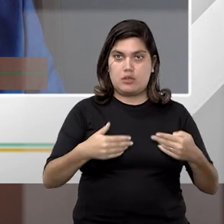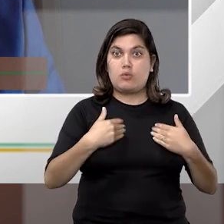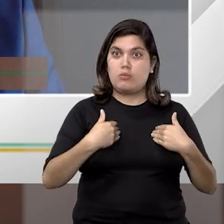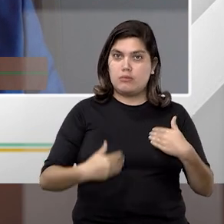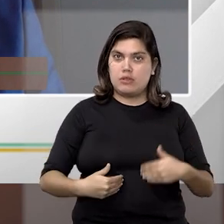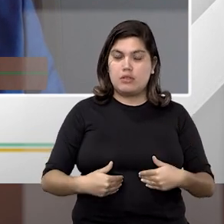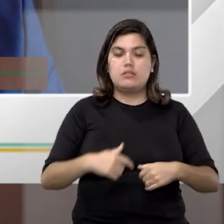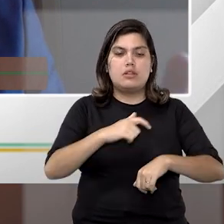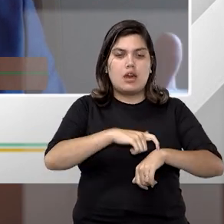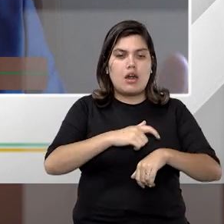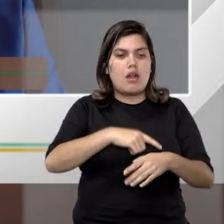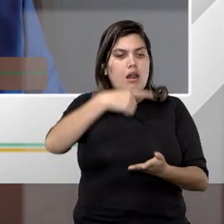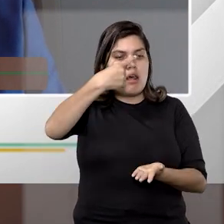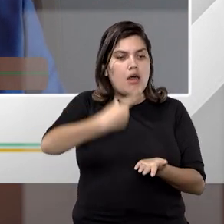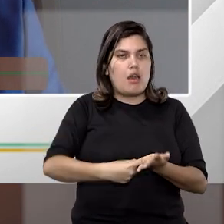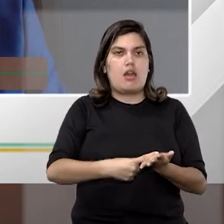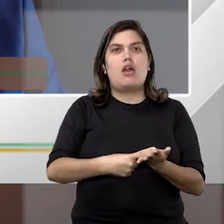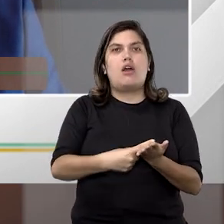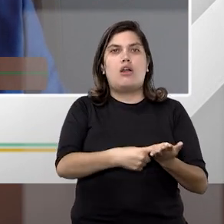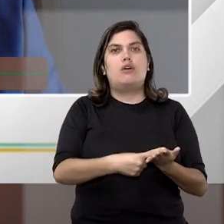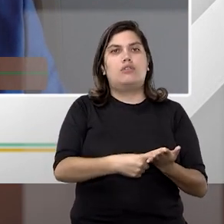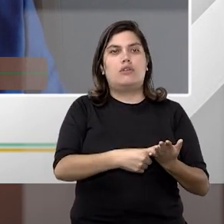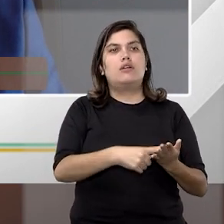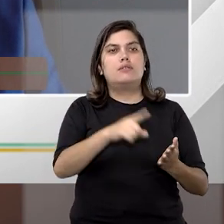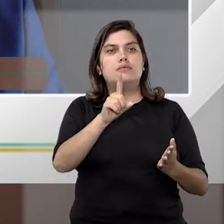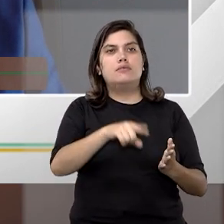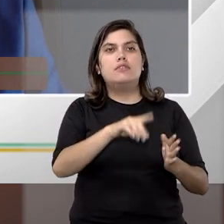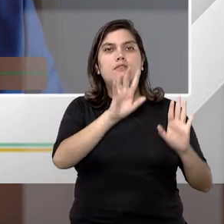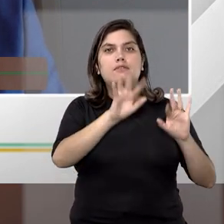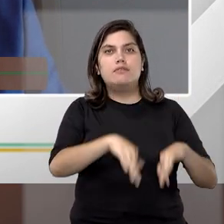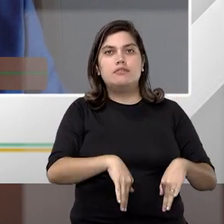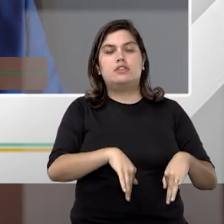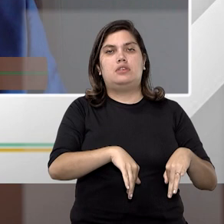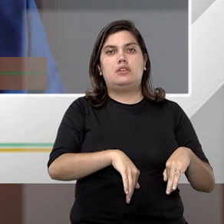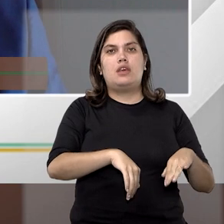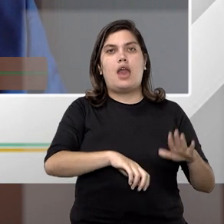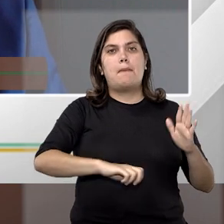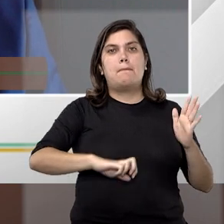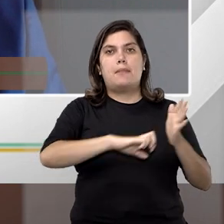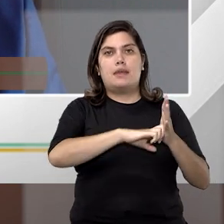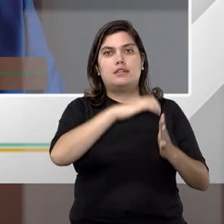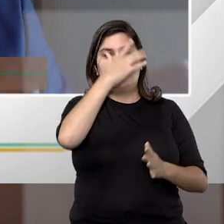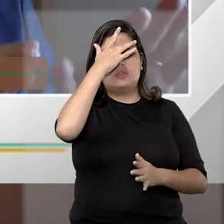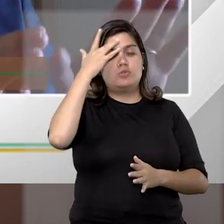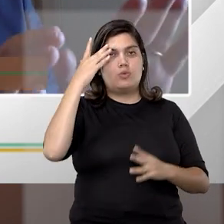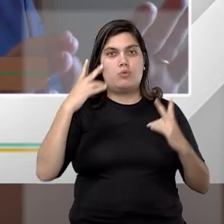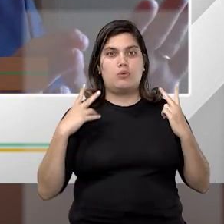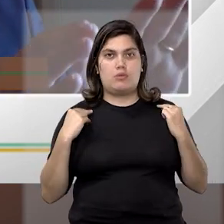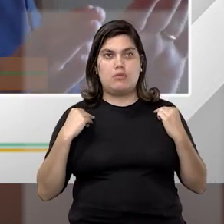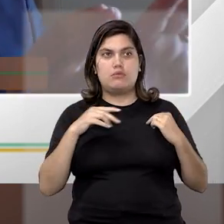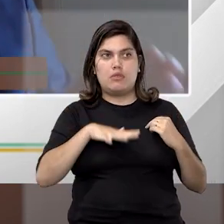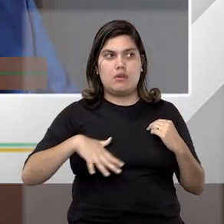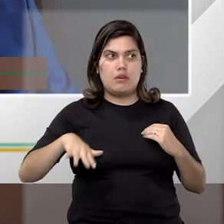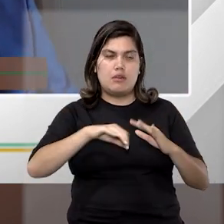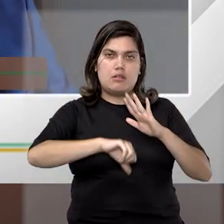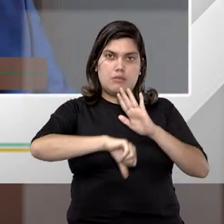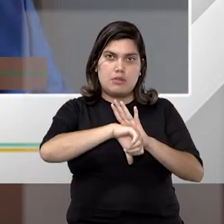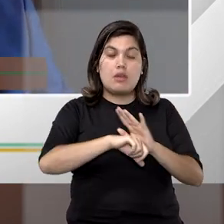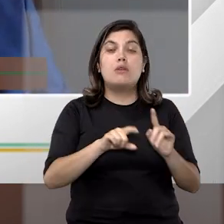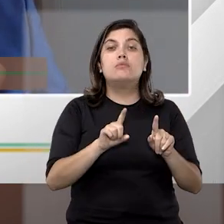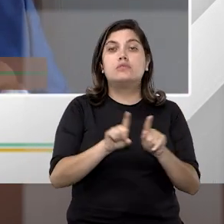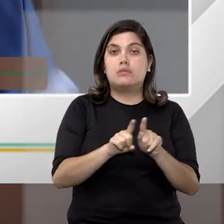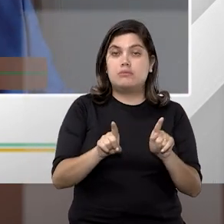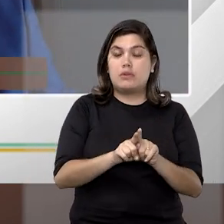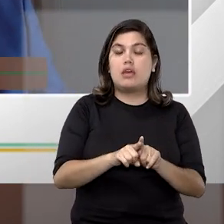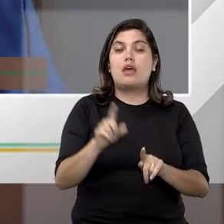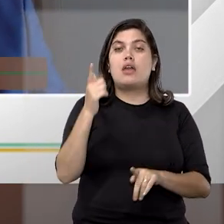o jecrim homologar esse acordo a extinguir a punibilidade o condutor não é uma solução na Esfera criminal